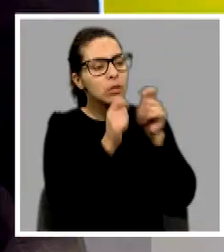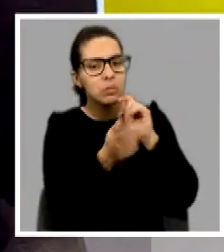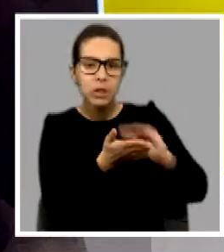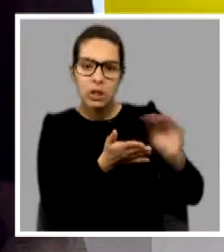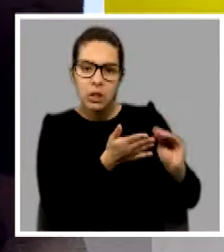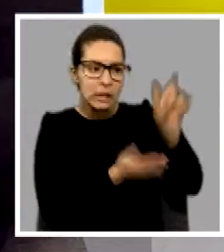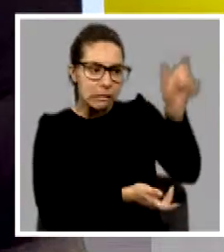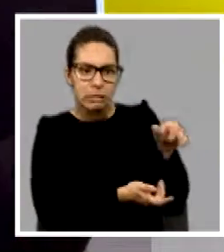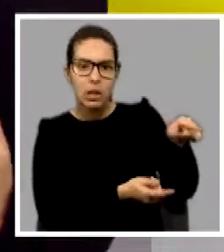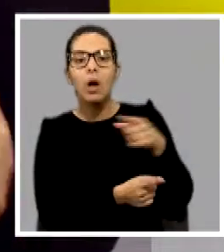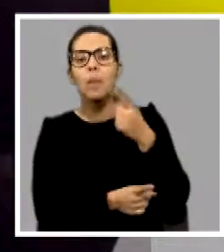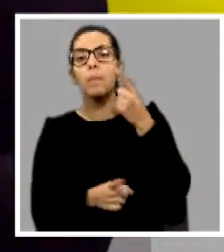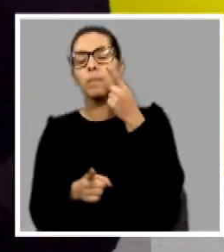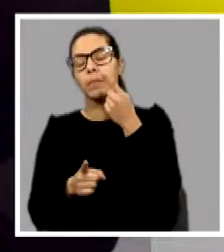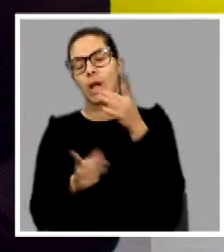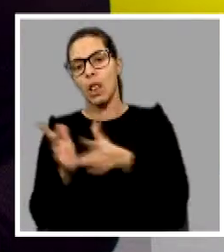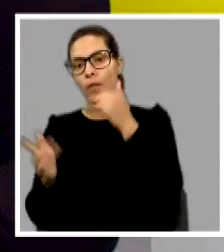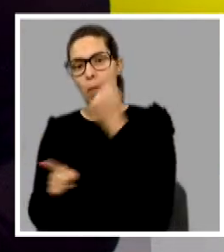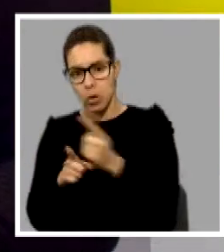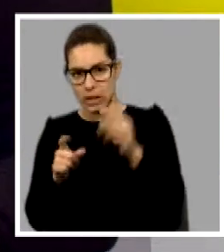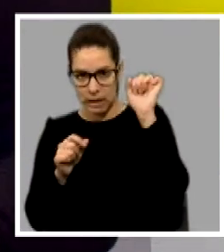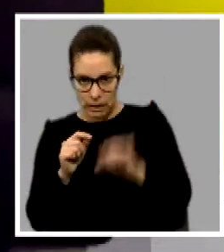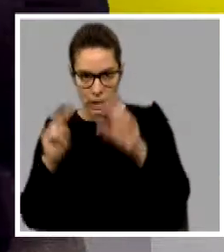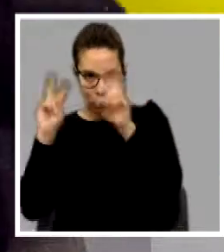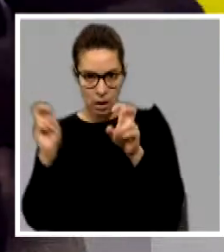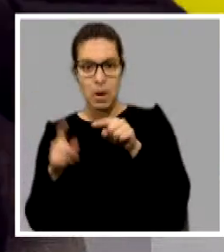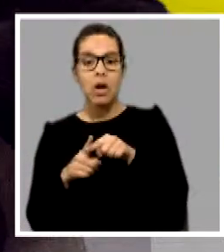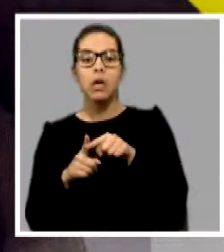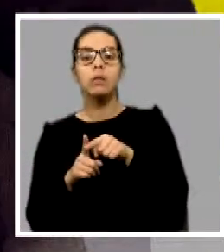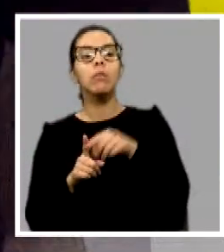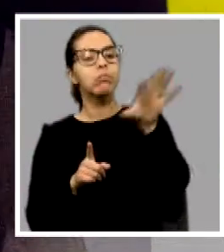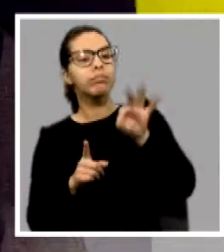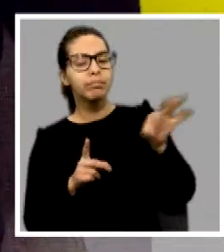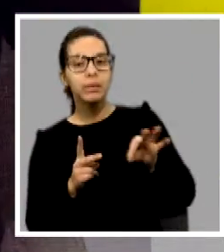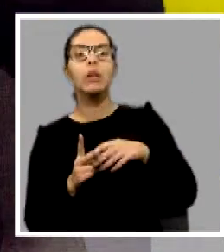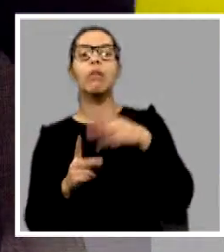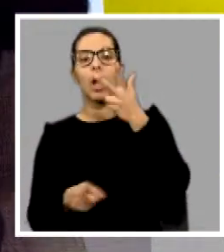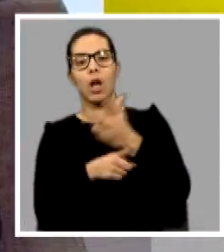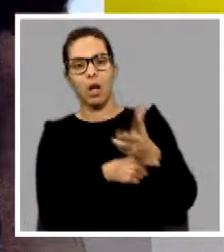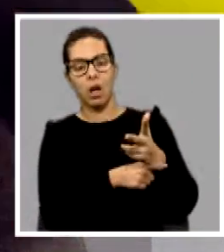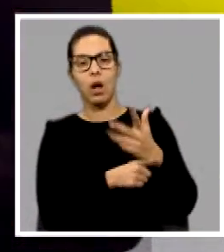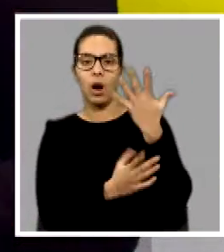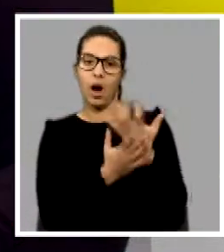que havíamos de fazer? Este escritor, por exemplo, no caso de um livro Porque Sim, marcávamos com os escritores, tínhamos sempre